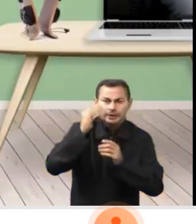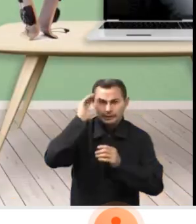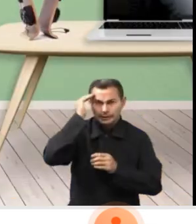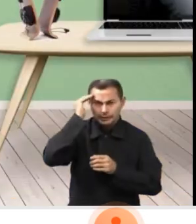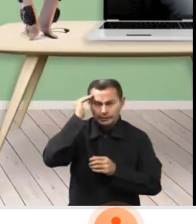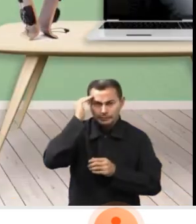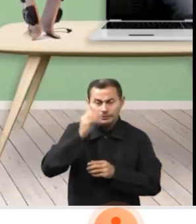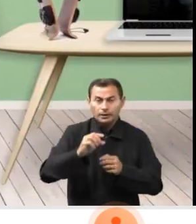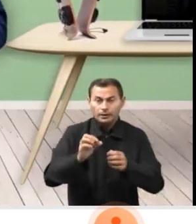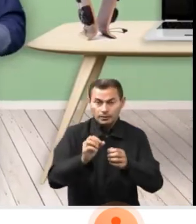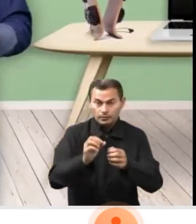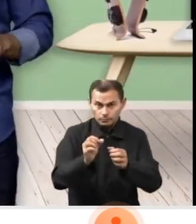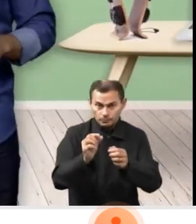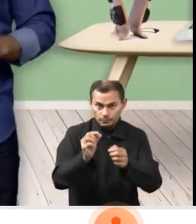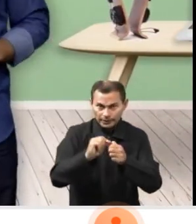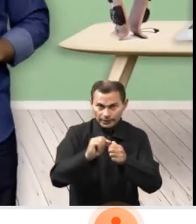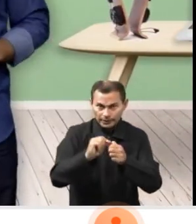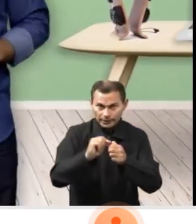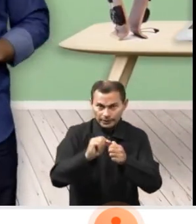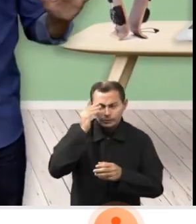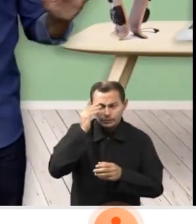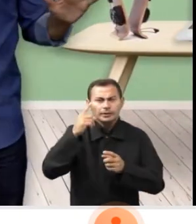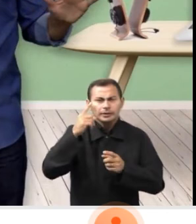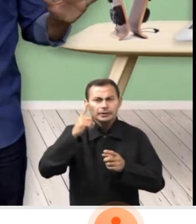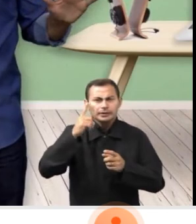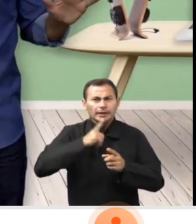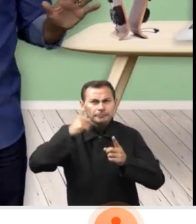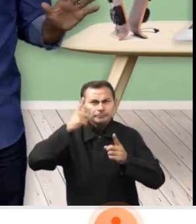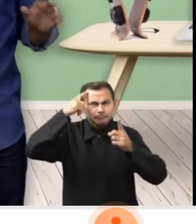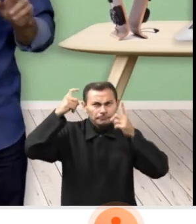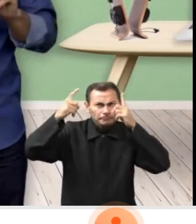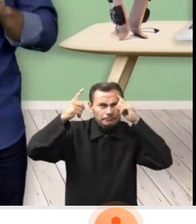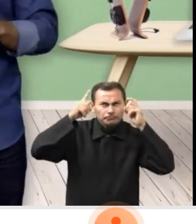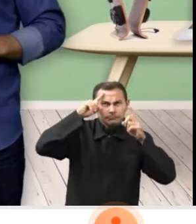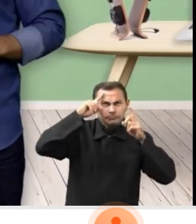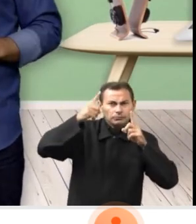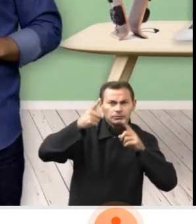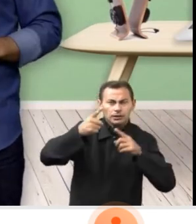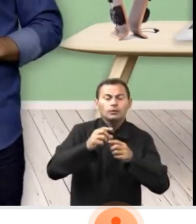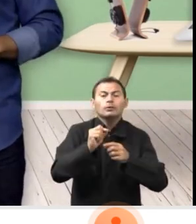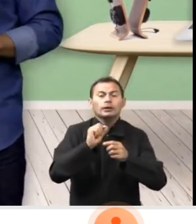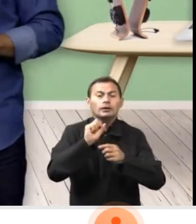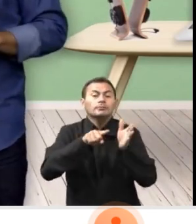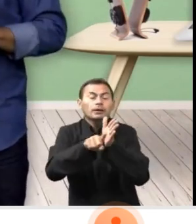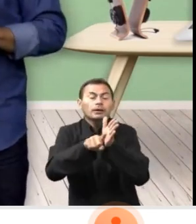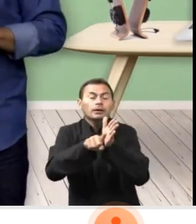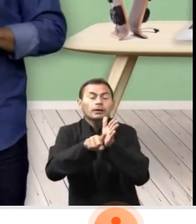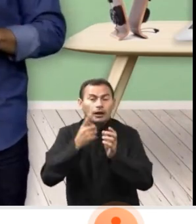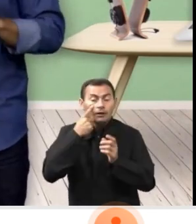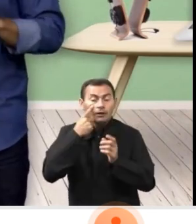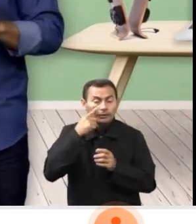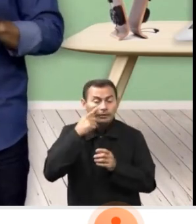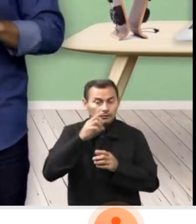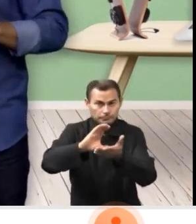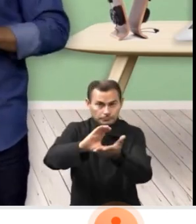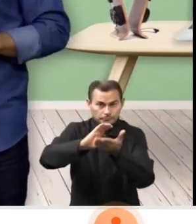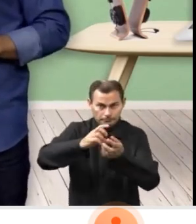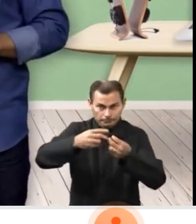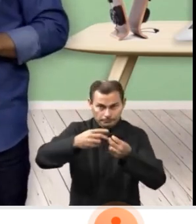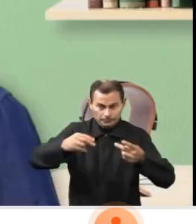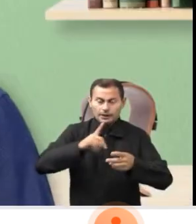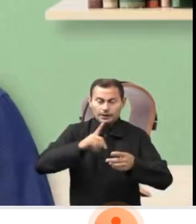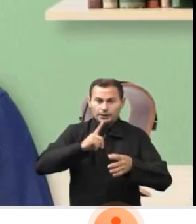Feito isso, você deve levantar hipóteses sobre a situação-problema, considerando os recursos